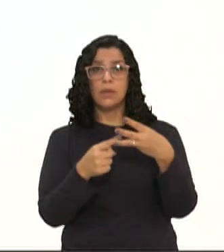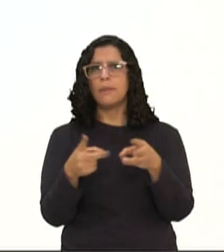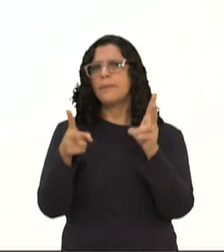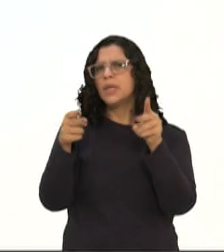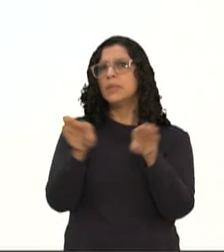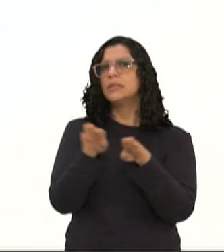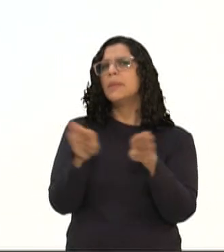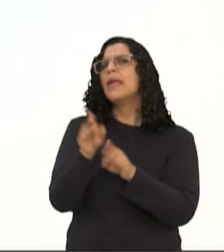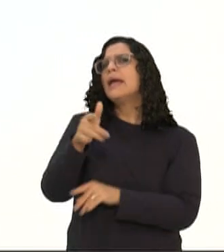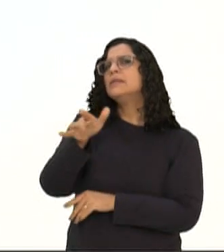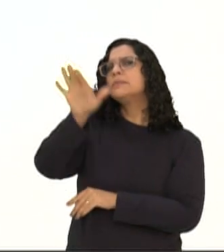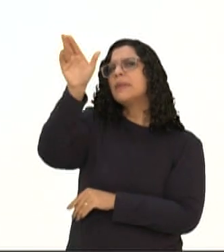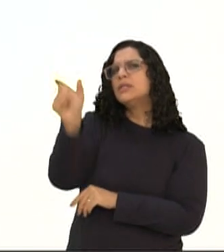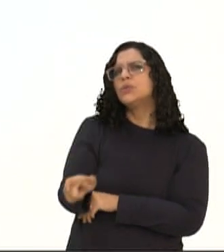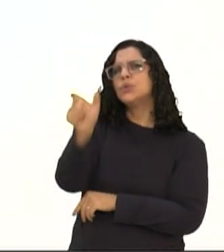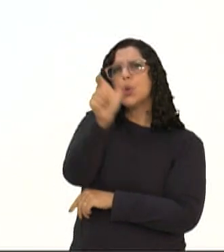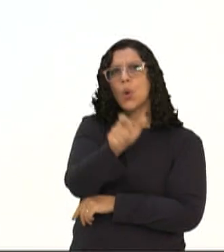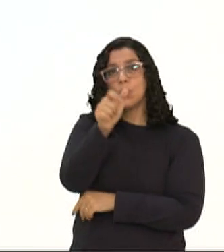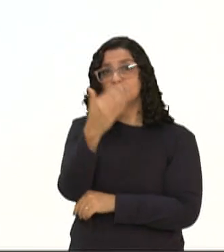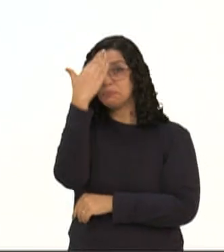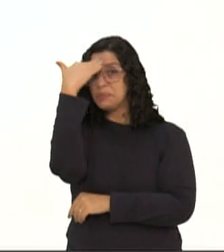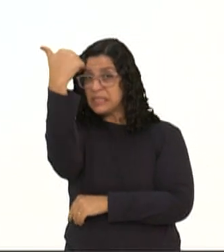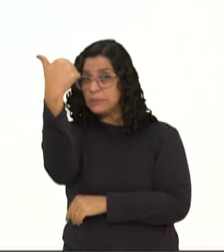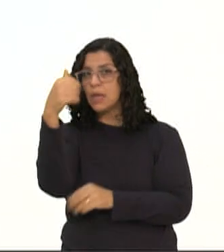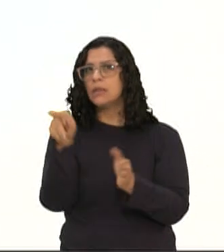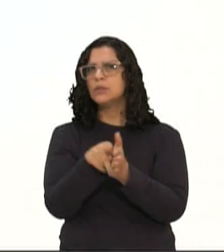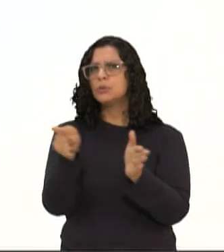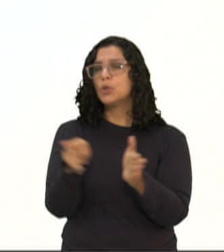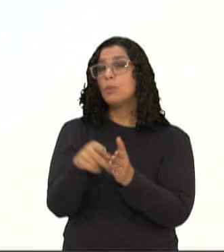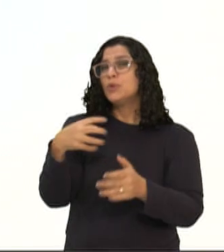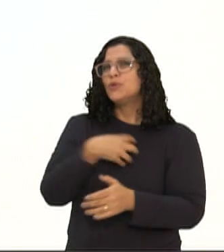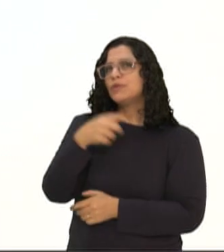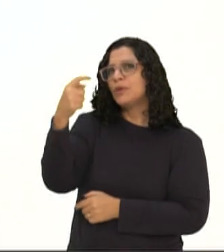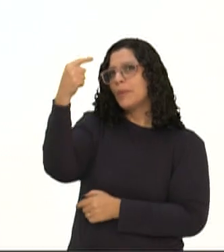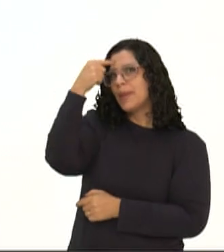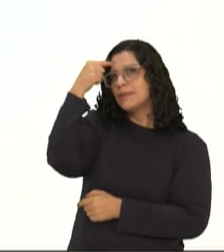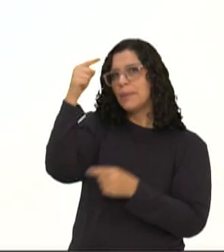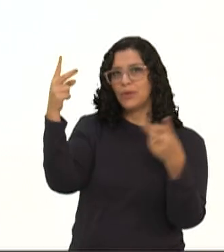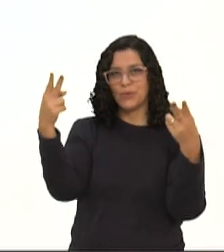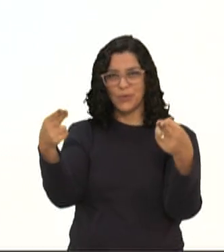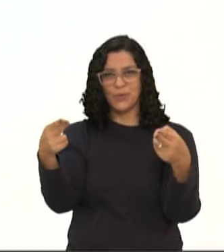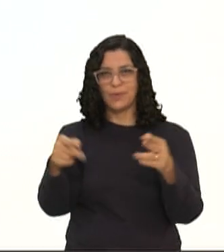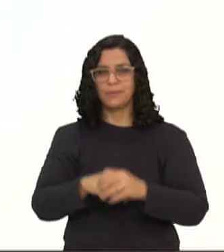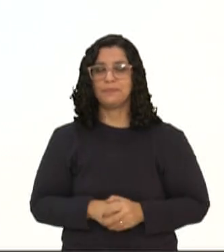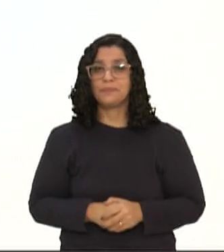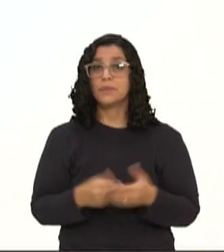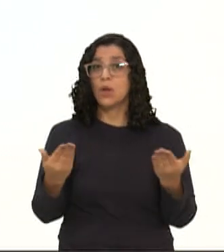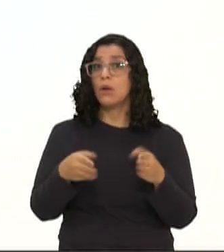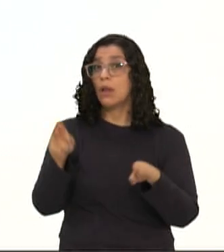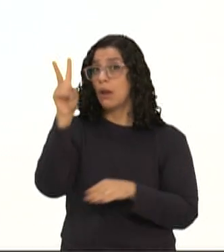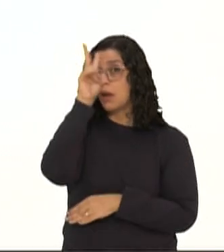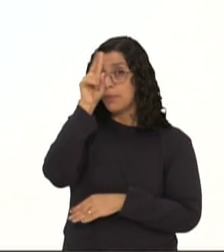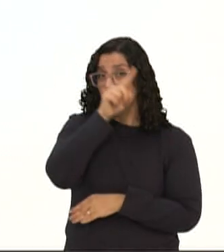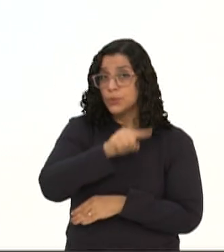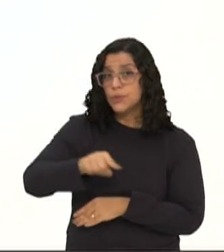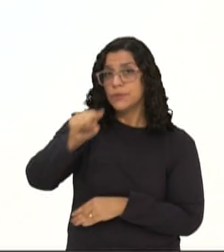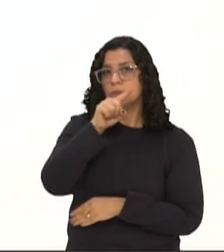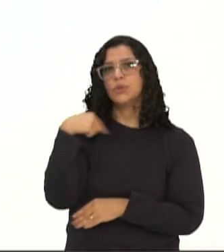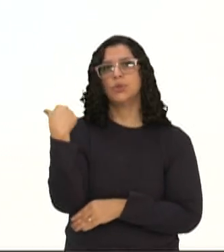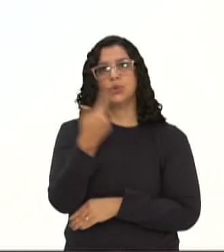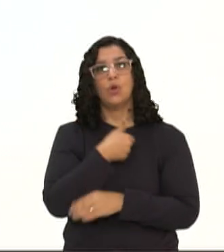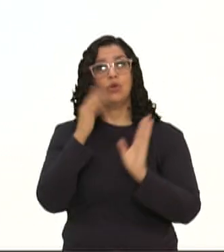dos protagonistas, dos grandes nomes desse modelo de pensamento. Certo? Lembrando a vocês que a gente já